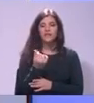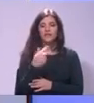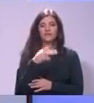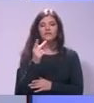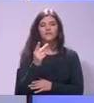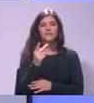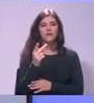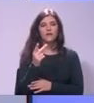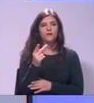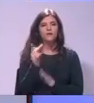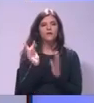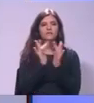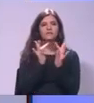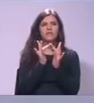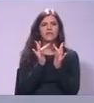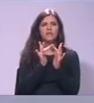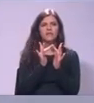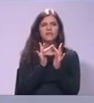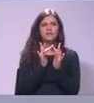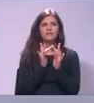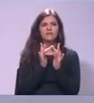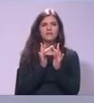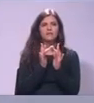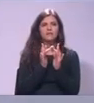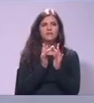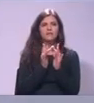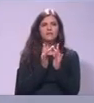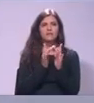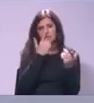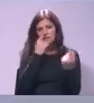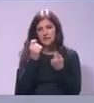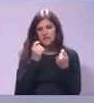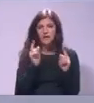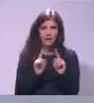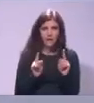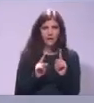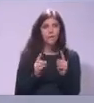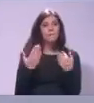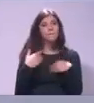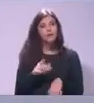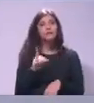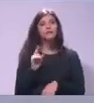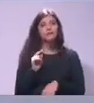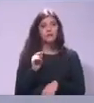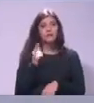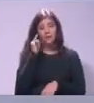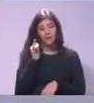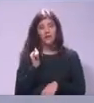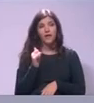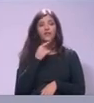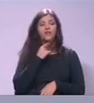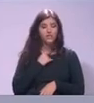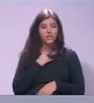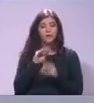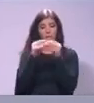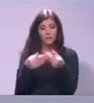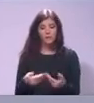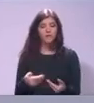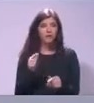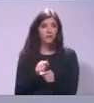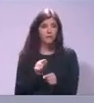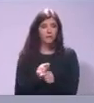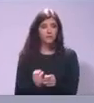na internet a mão mas é não é propriamente sim mas também é e também era